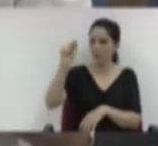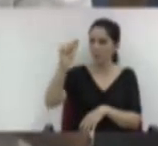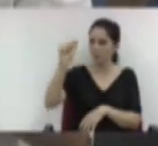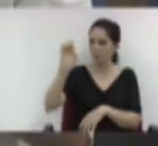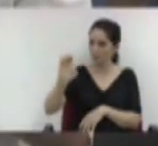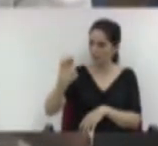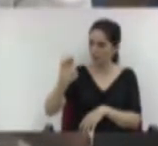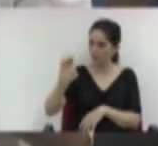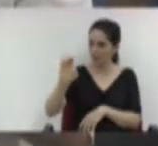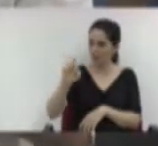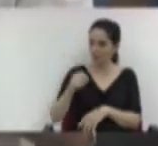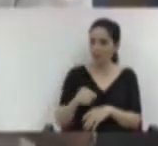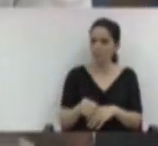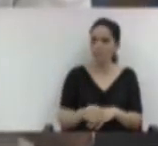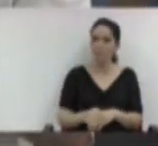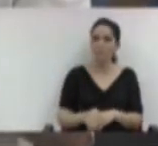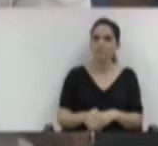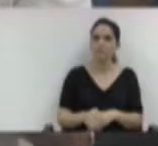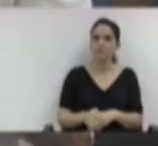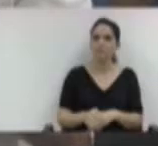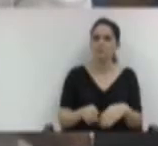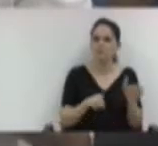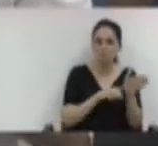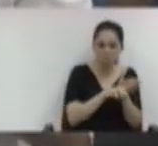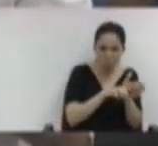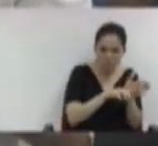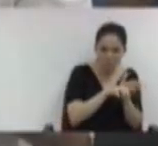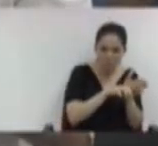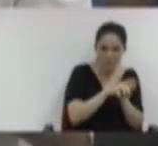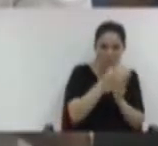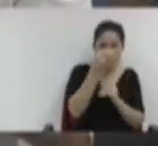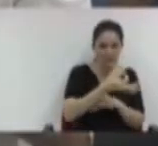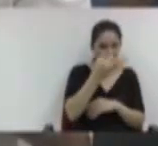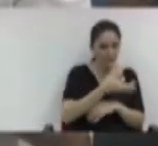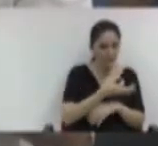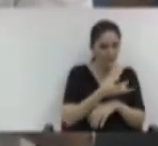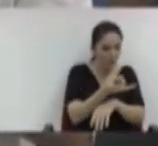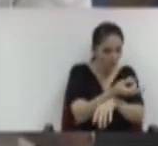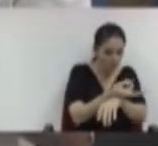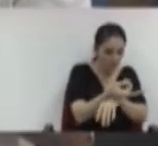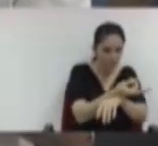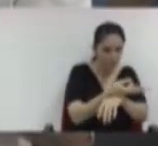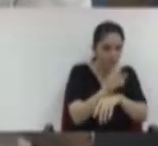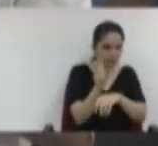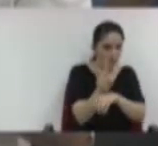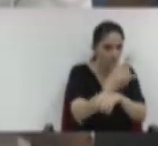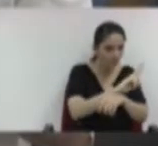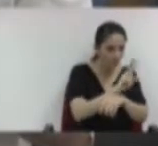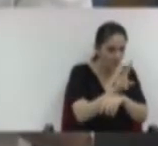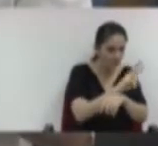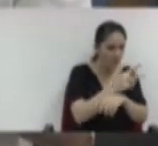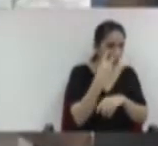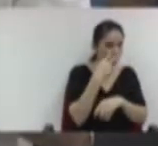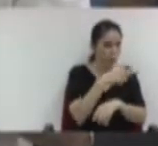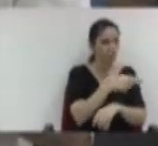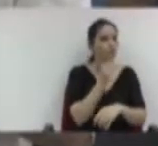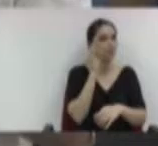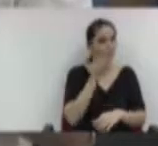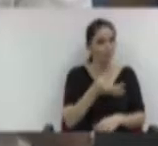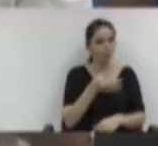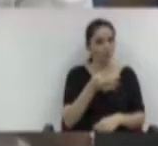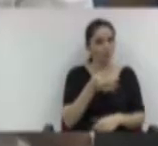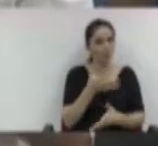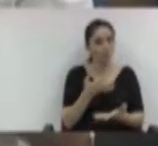fiscalizador desta obra? Encaminhar cópia de todos os relatórios de fiscalizações havidas desde o início dessa